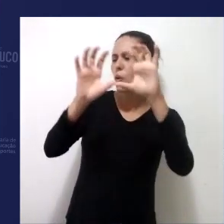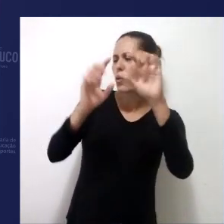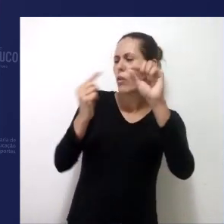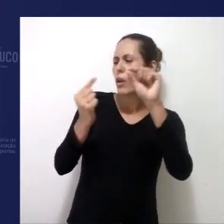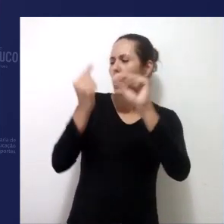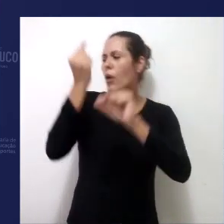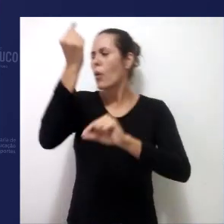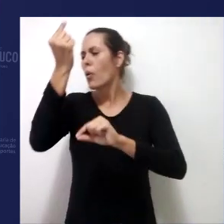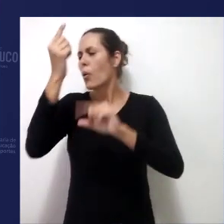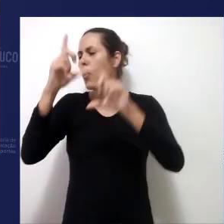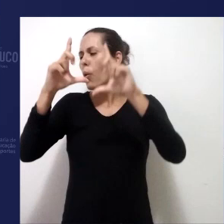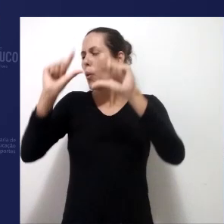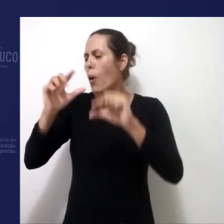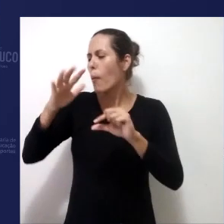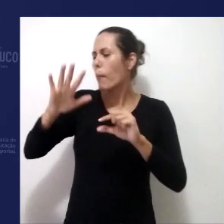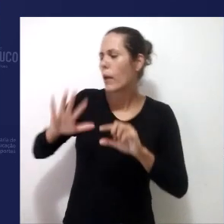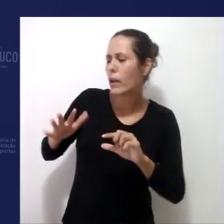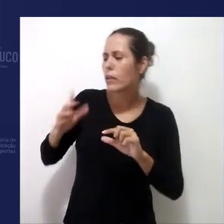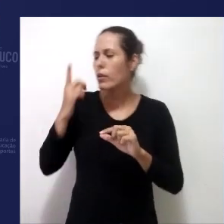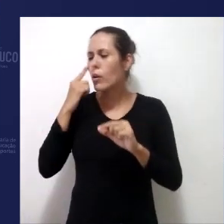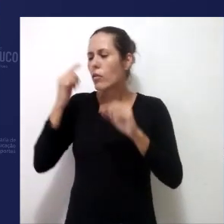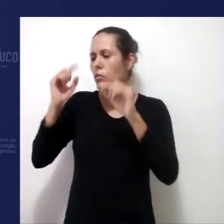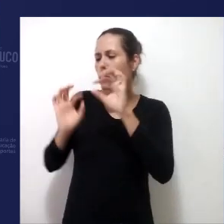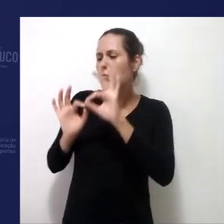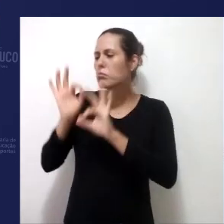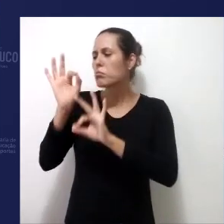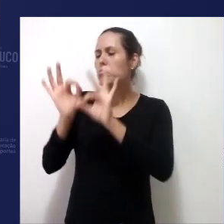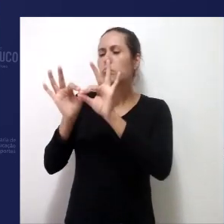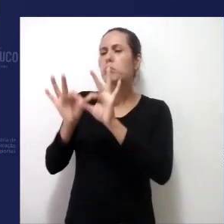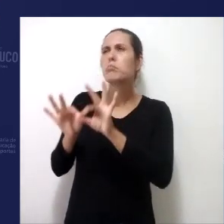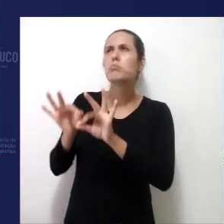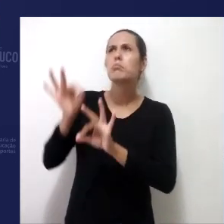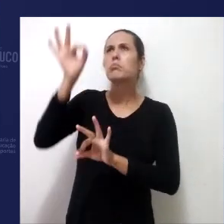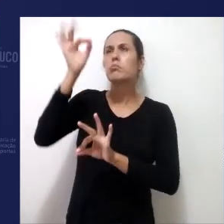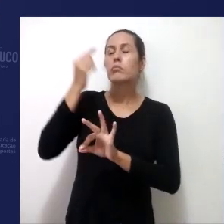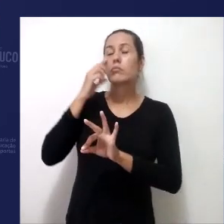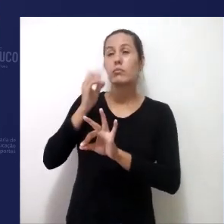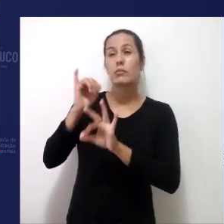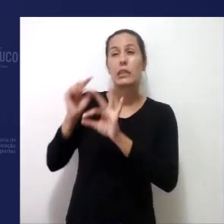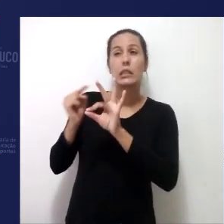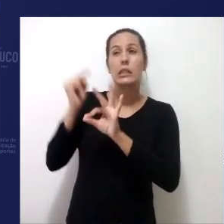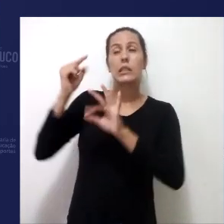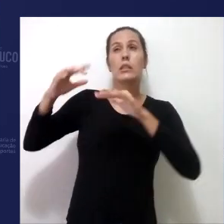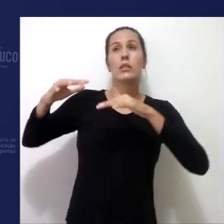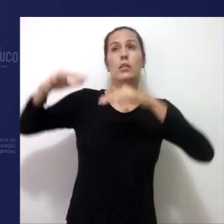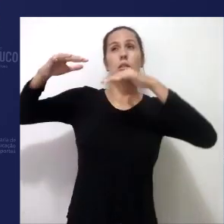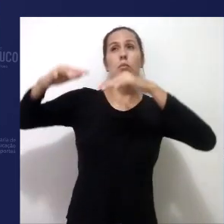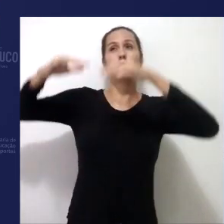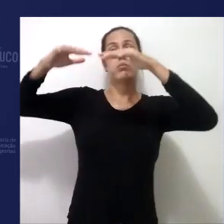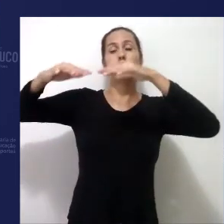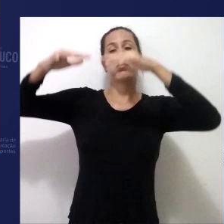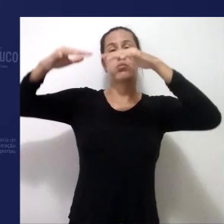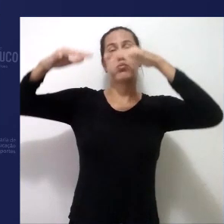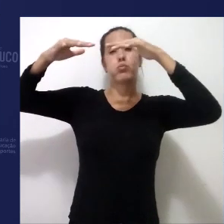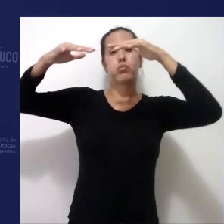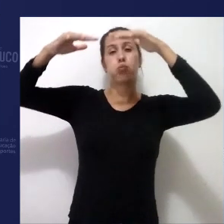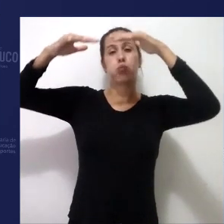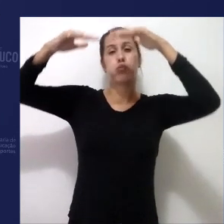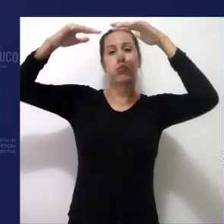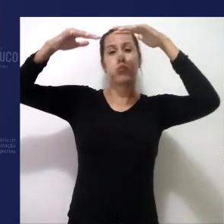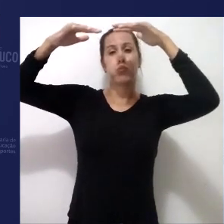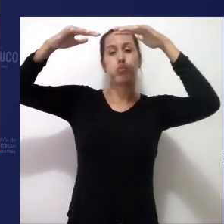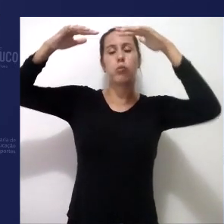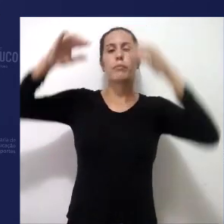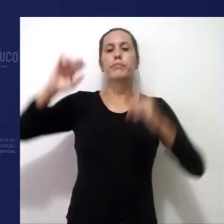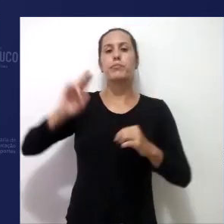nuvens médias, nuvens altas, é em relação à altura da base, né? Ou seja, quanto mais a nuvem ela vai subindo, ela